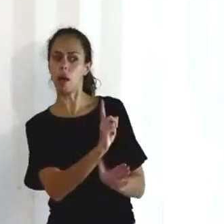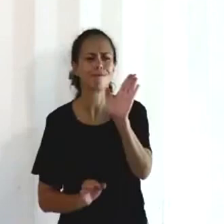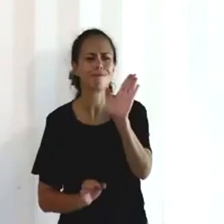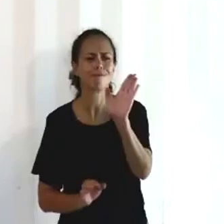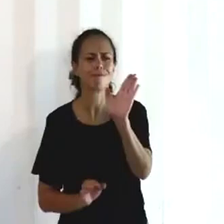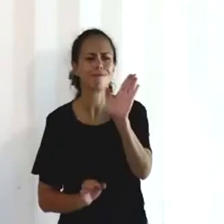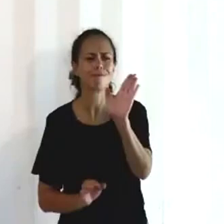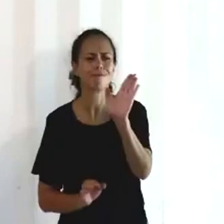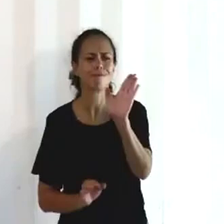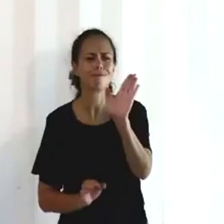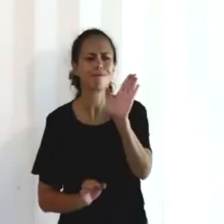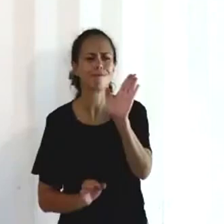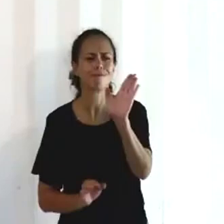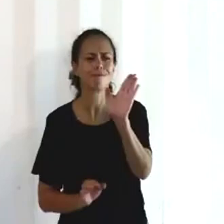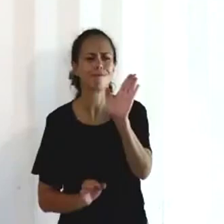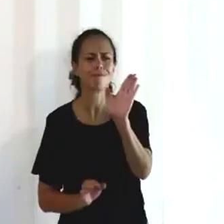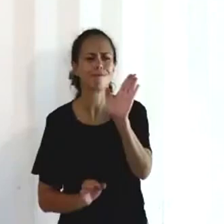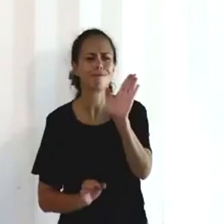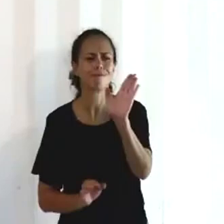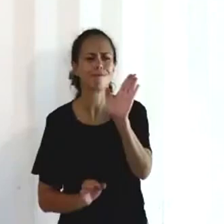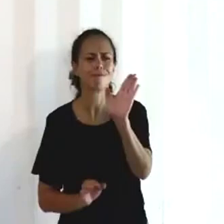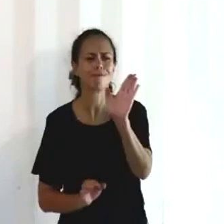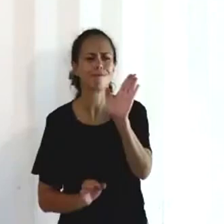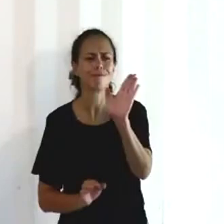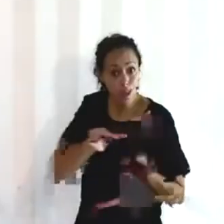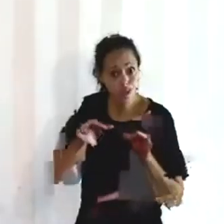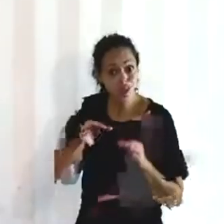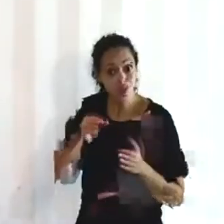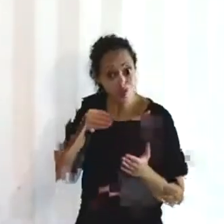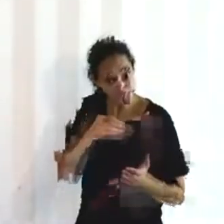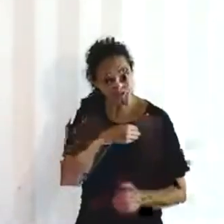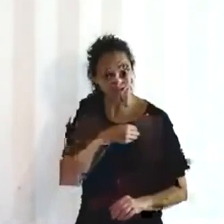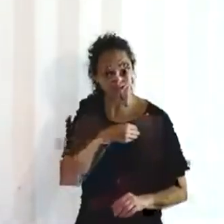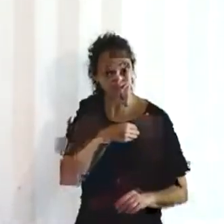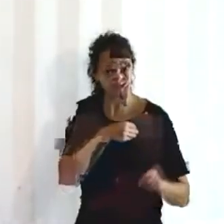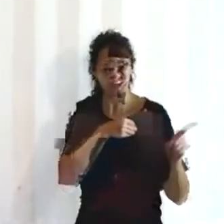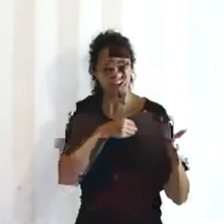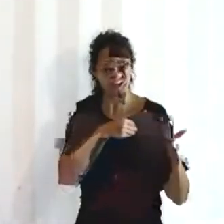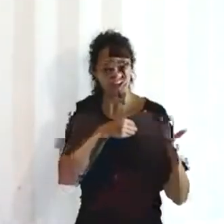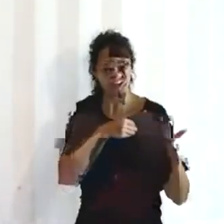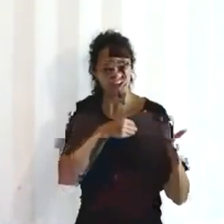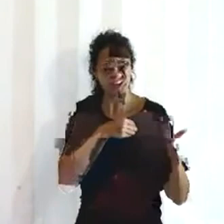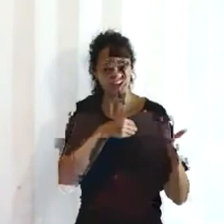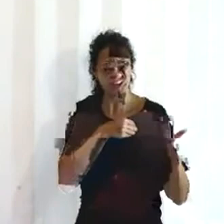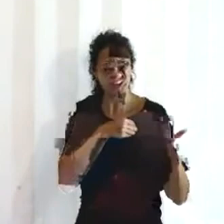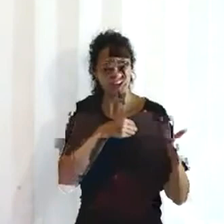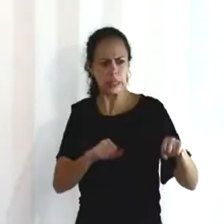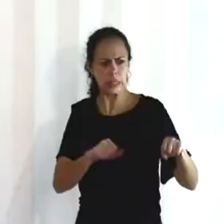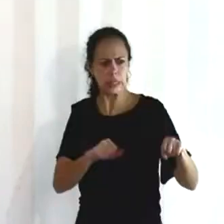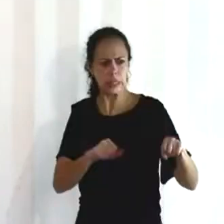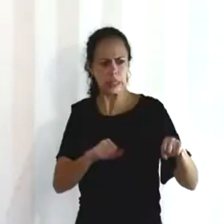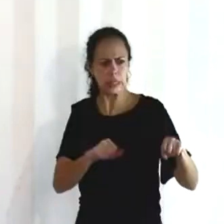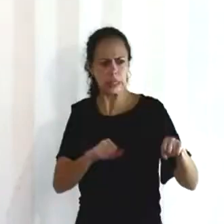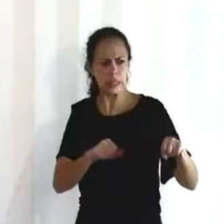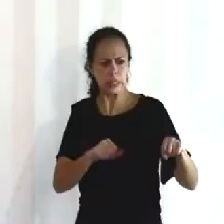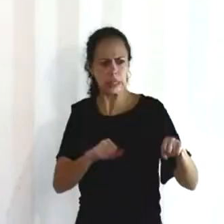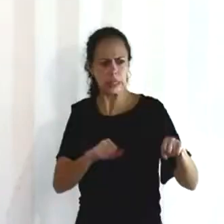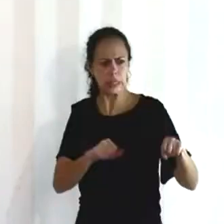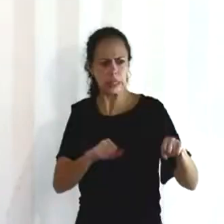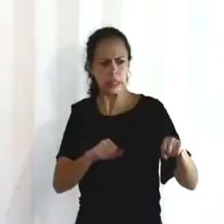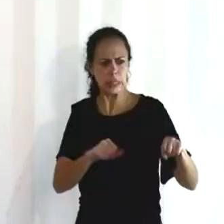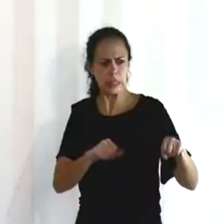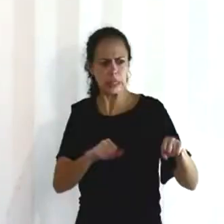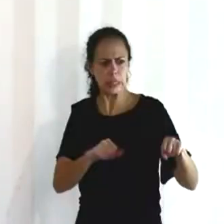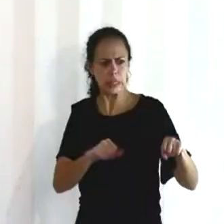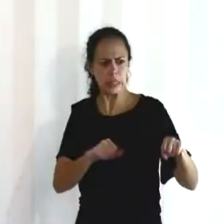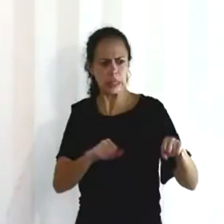não fazemos as coisas certas. E depois, porque as pessoas não têm essa obrigação conosco, sabia? Alguns acham que as pessoas são obrigadas a fazer